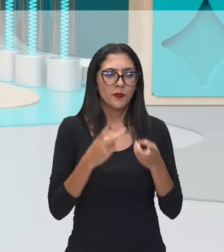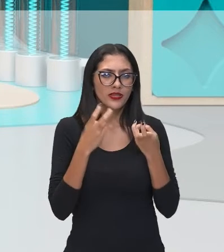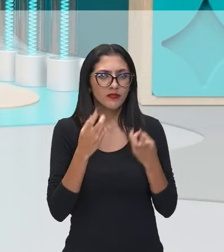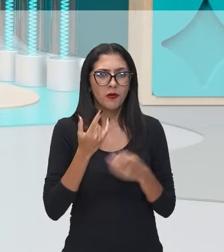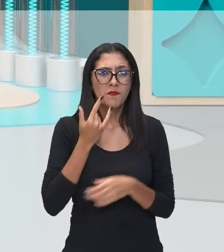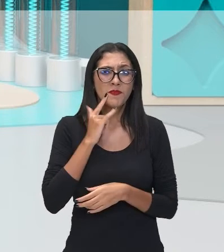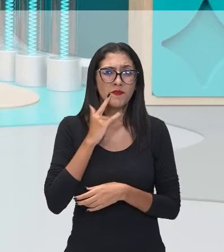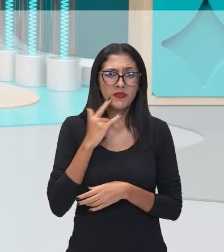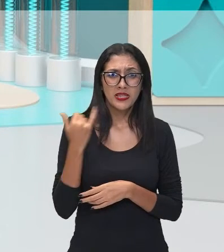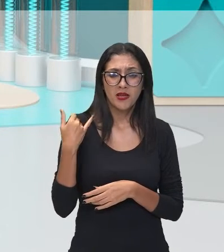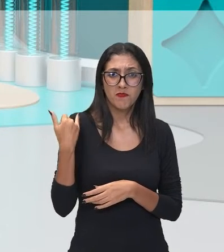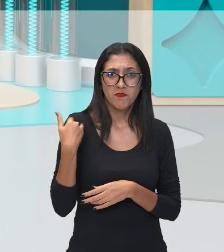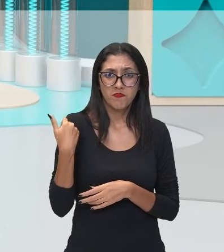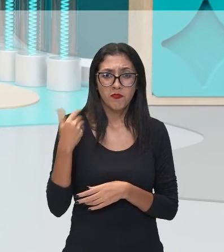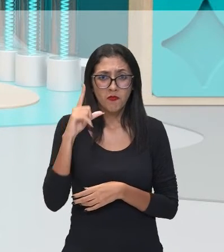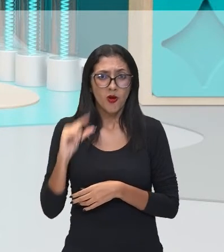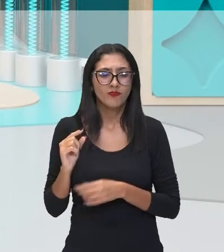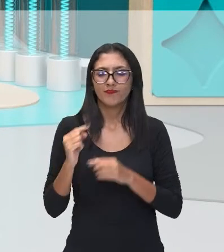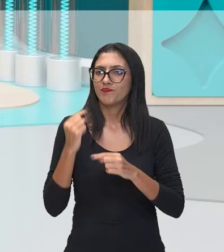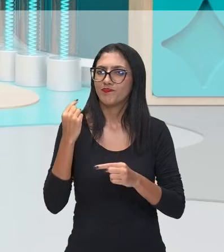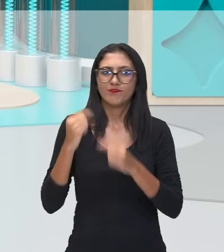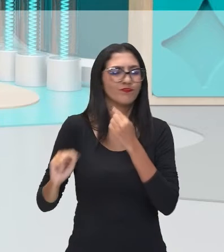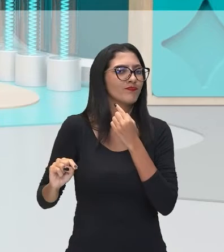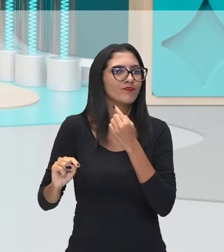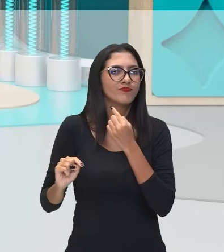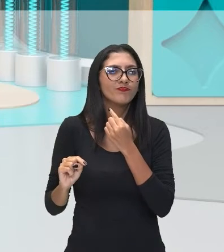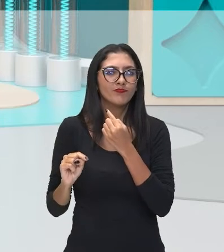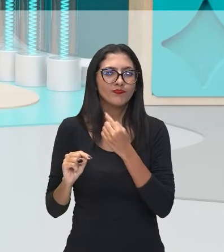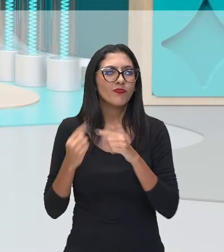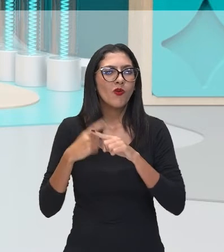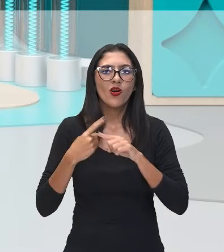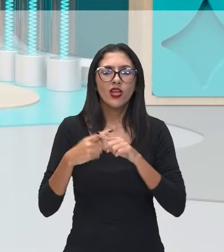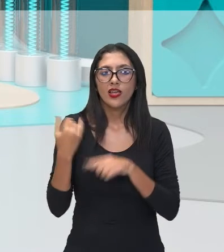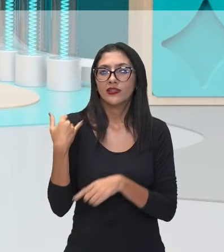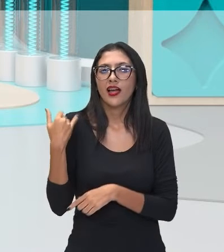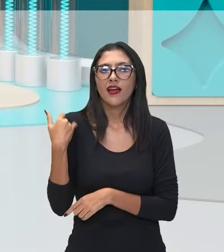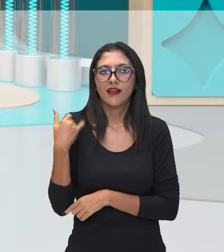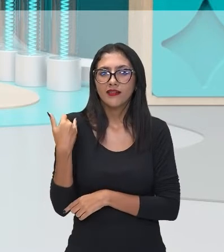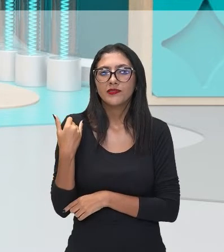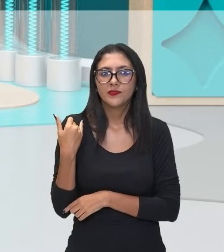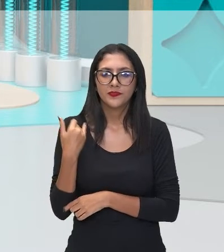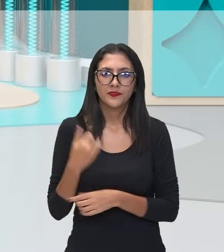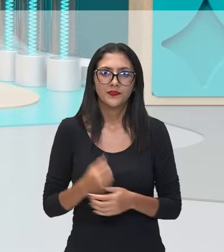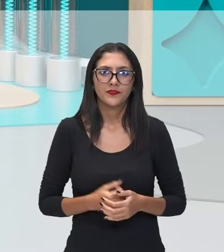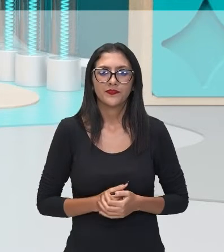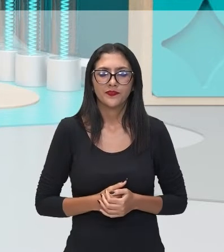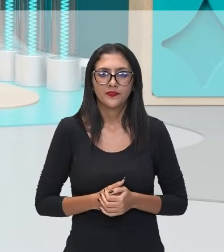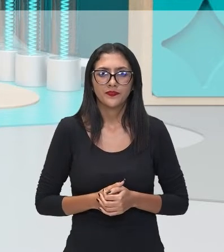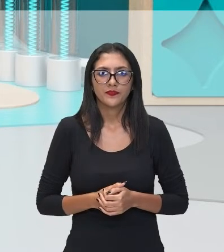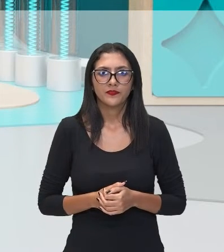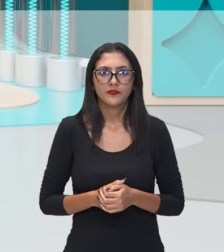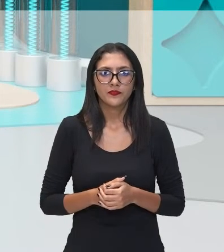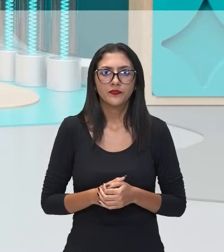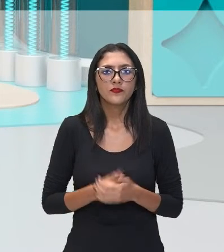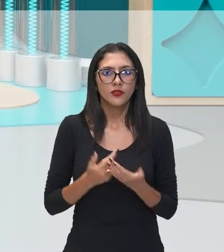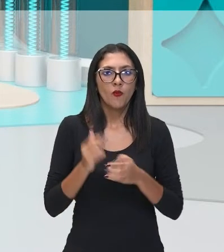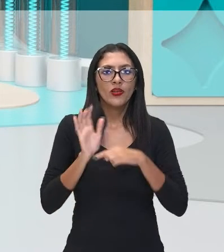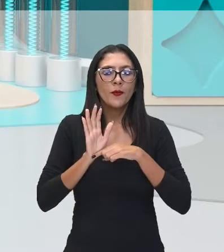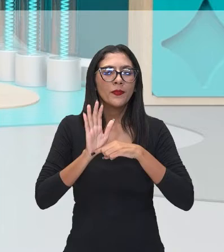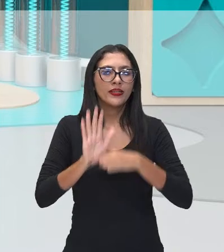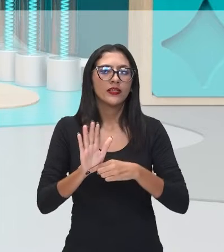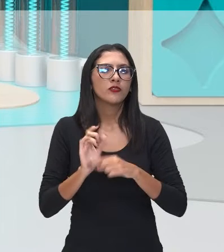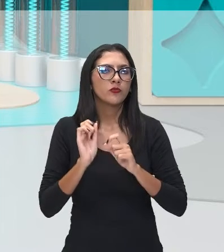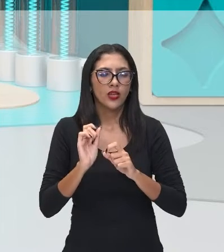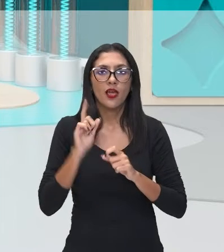é proibida, justamente por causa da questão da idade penal, ok? Então perceba que ele coloca isso como um